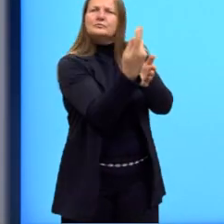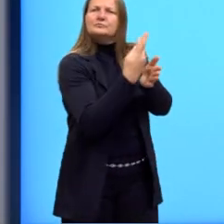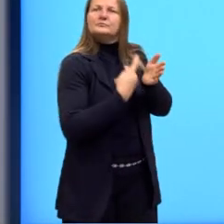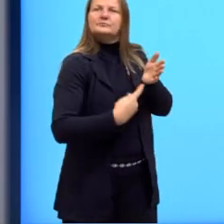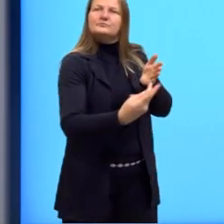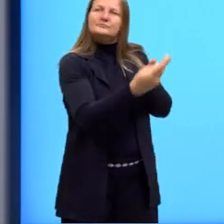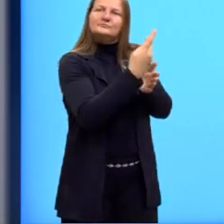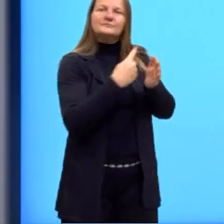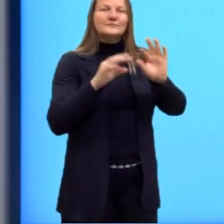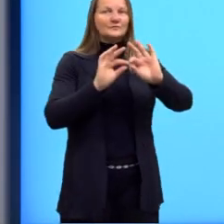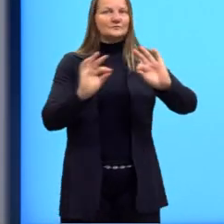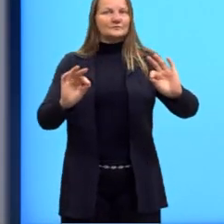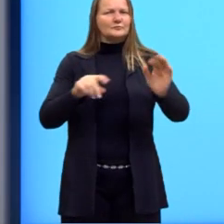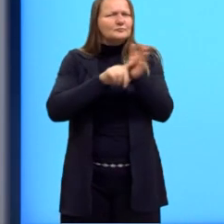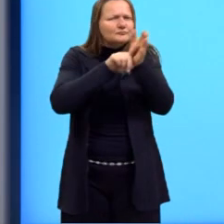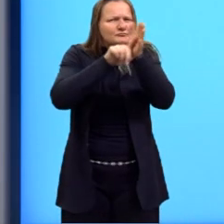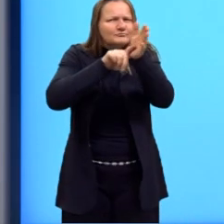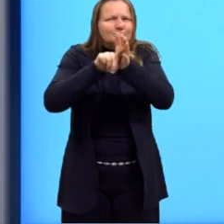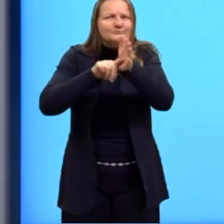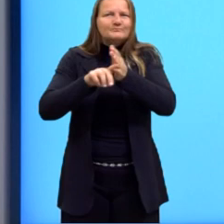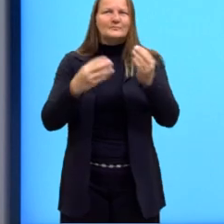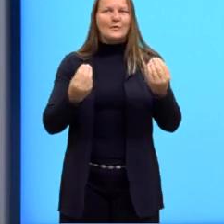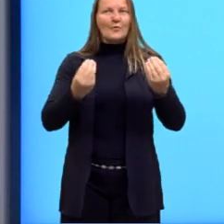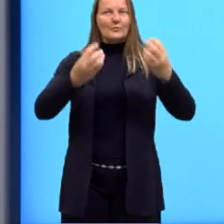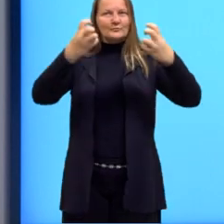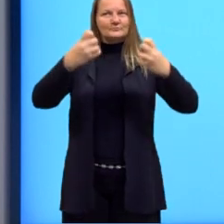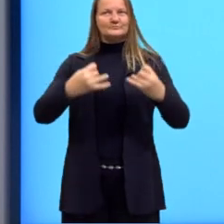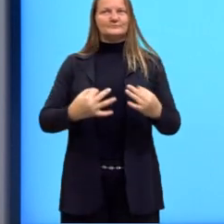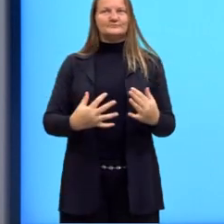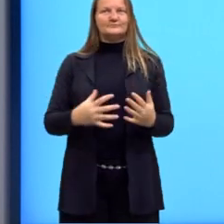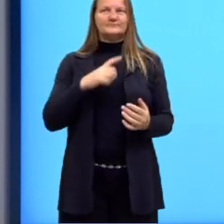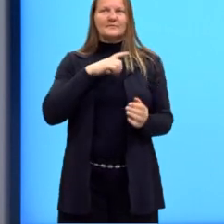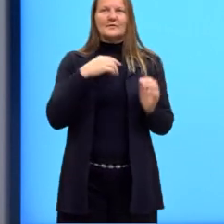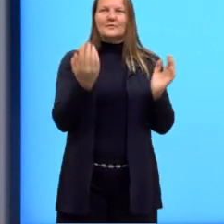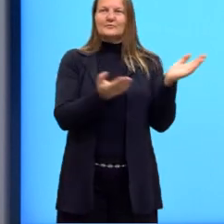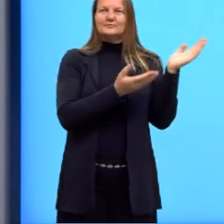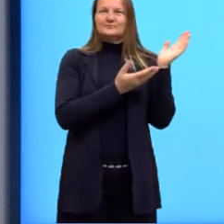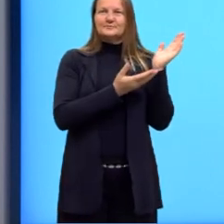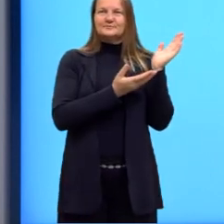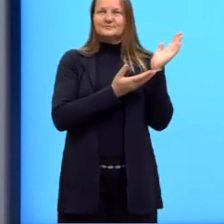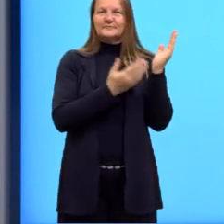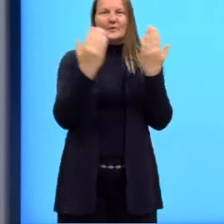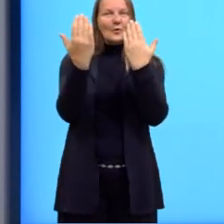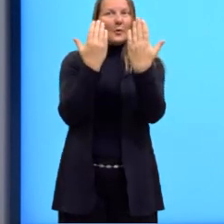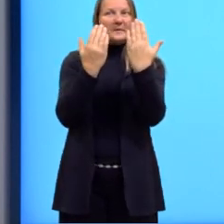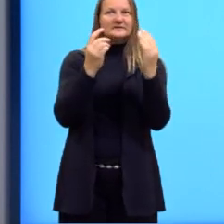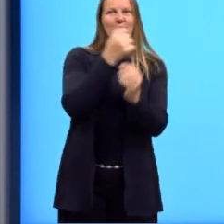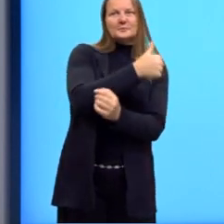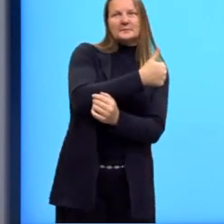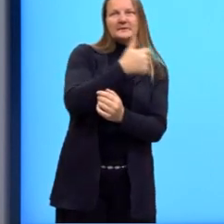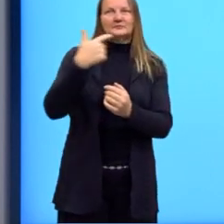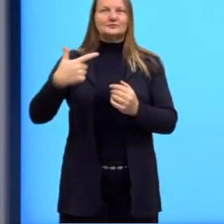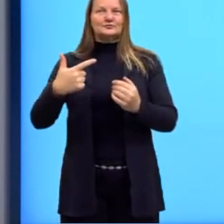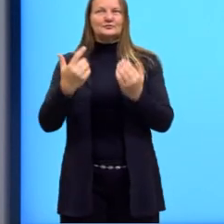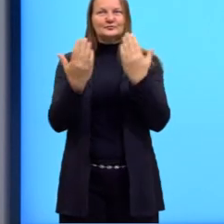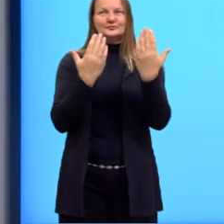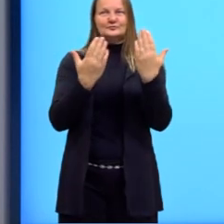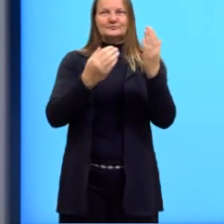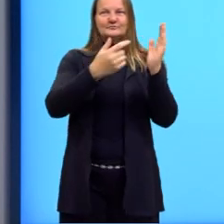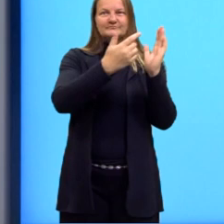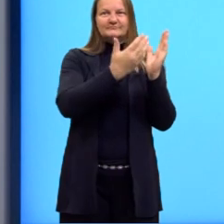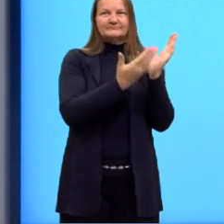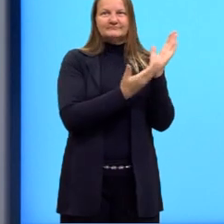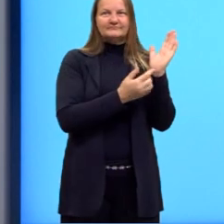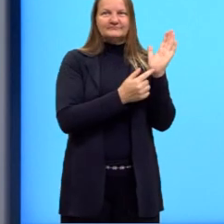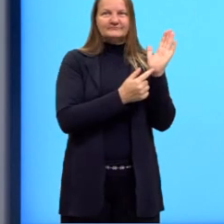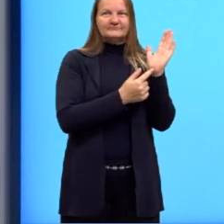conseguir analisar ele né é tão aqui né ó Veja uma comparação entre os dois Ok aquele negócio que eu falei